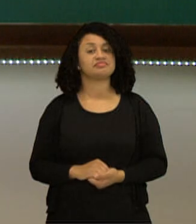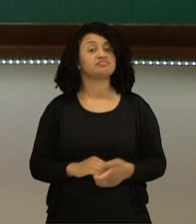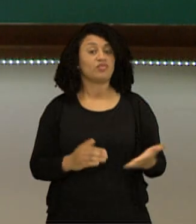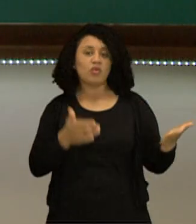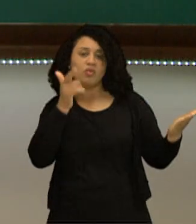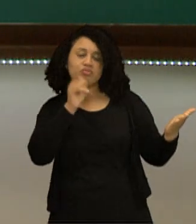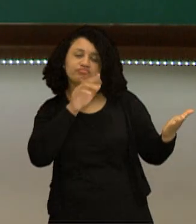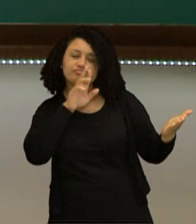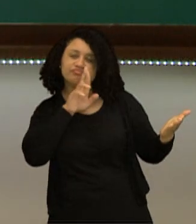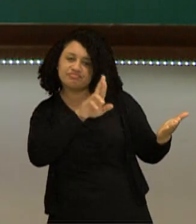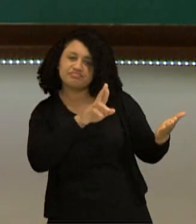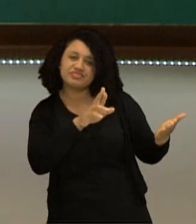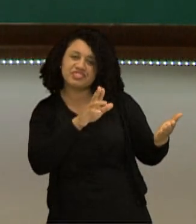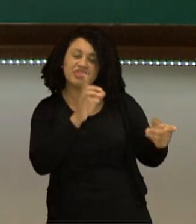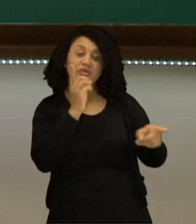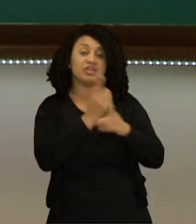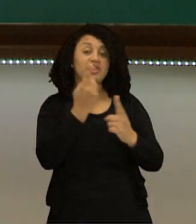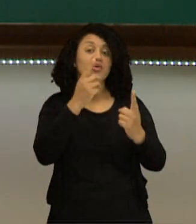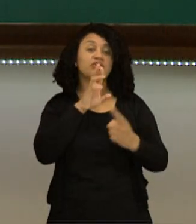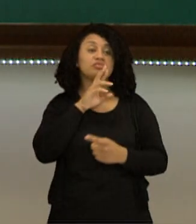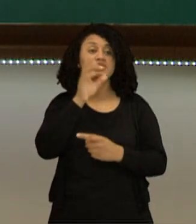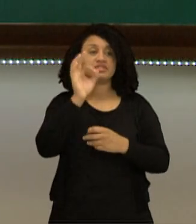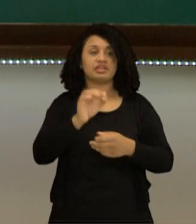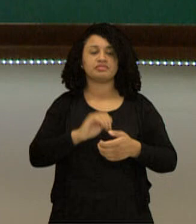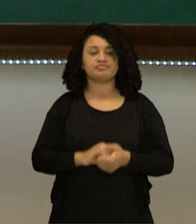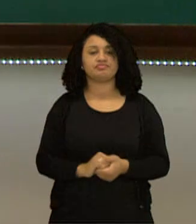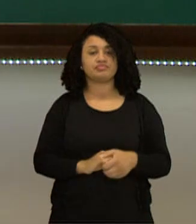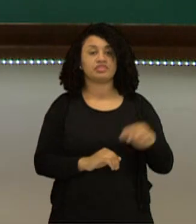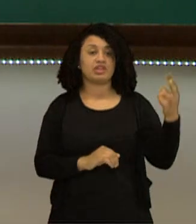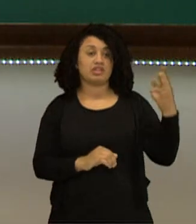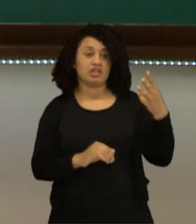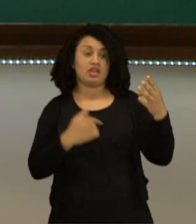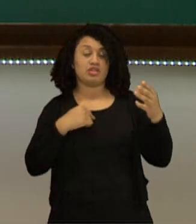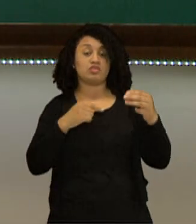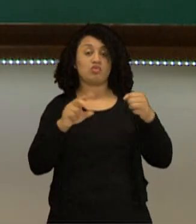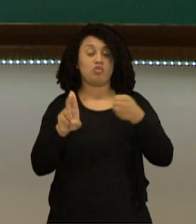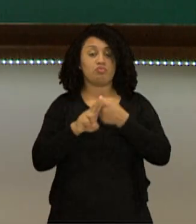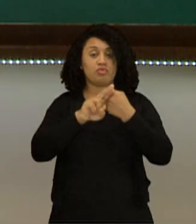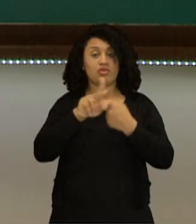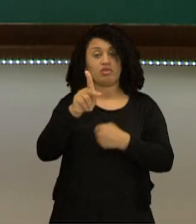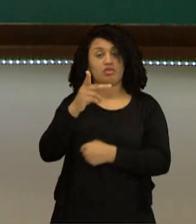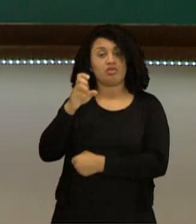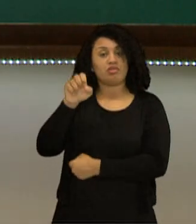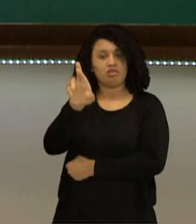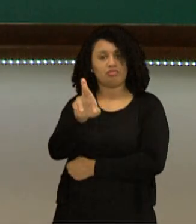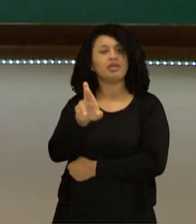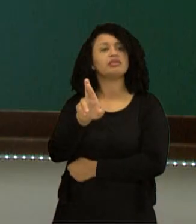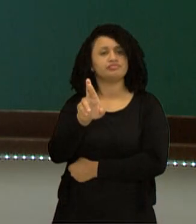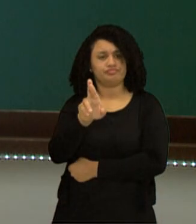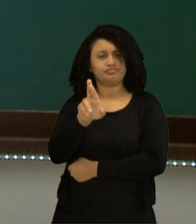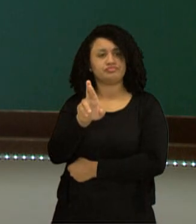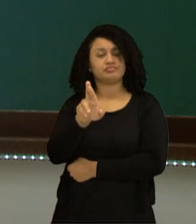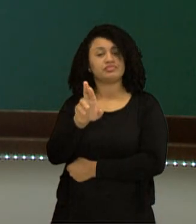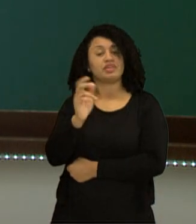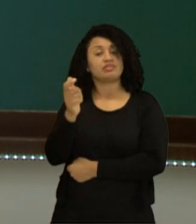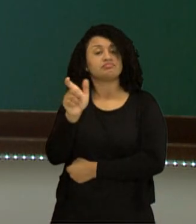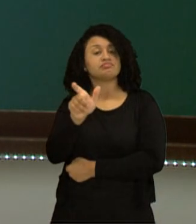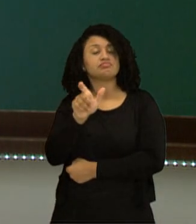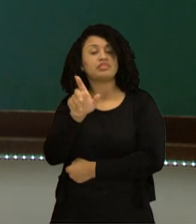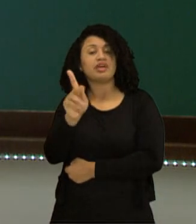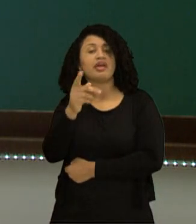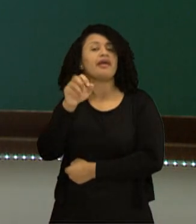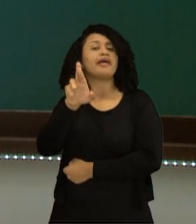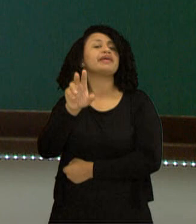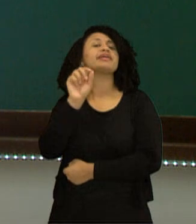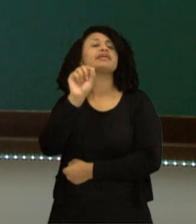Conseguiu descobrir? Vamos lá? Vamos ver? O pronome her, olha aqui, ó, her, it's not a big deal. I answer her. Quem